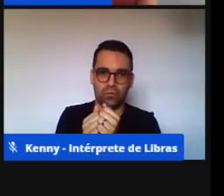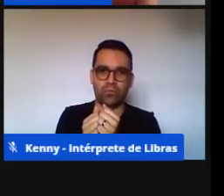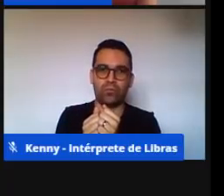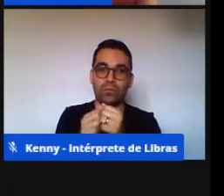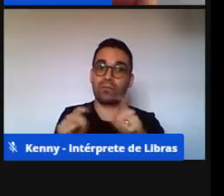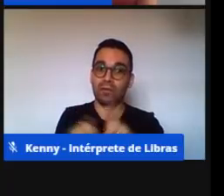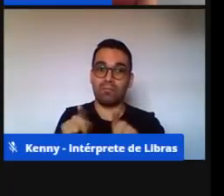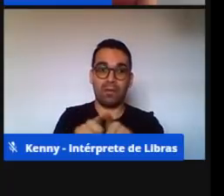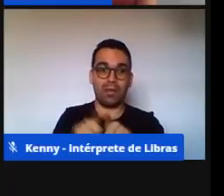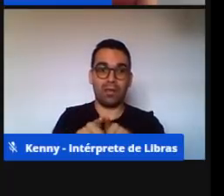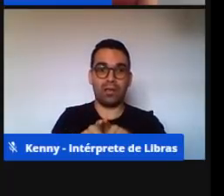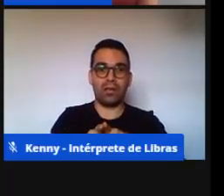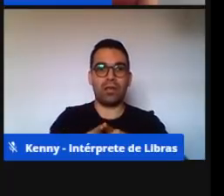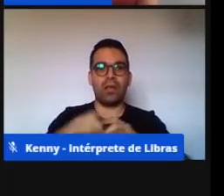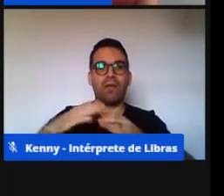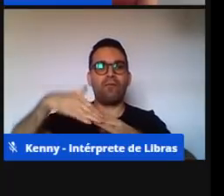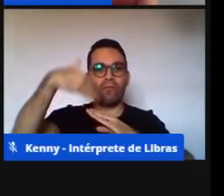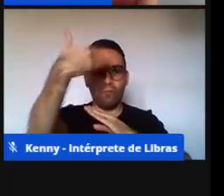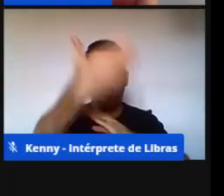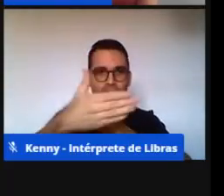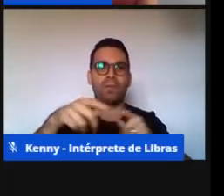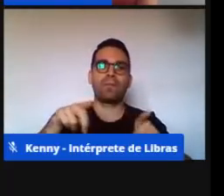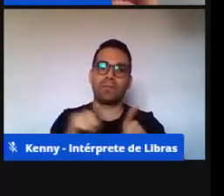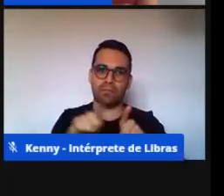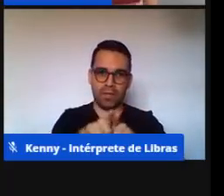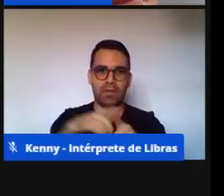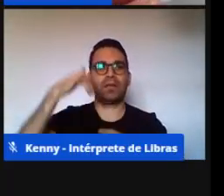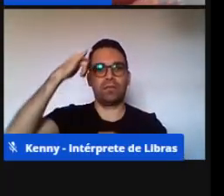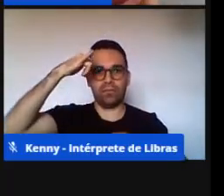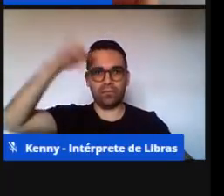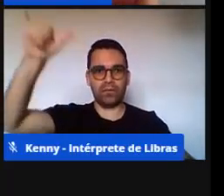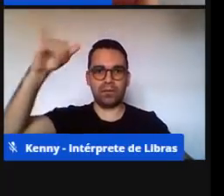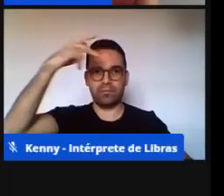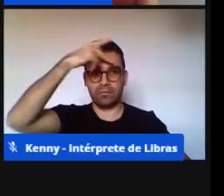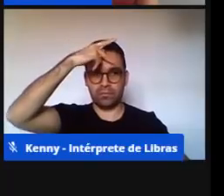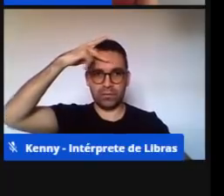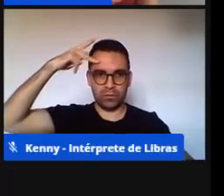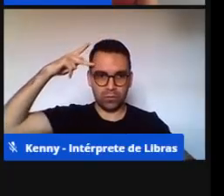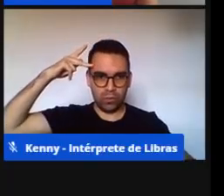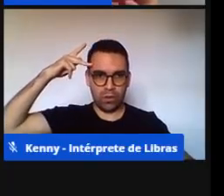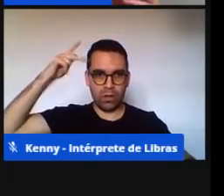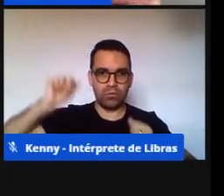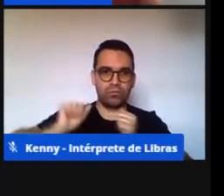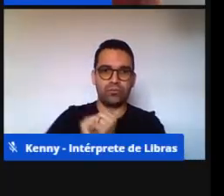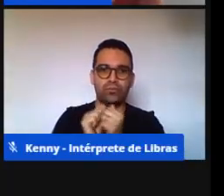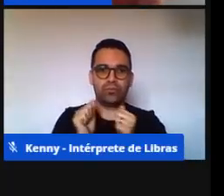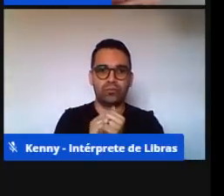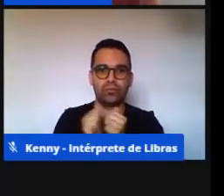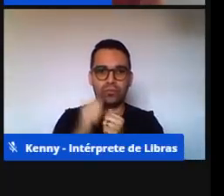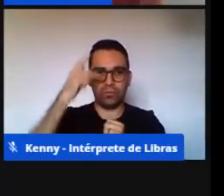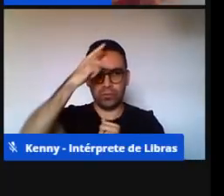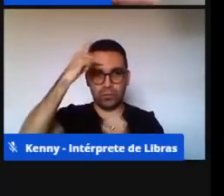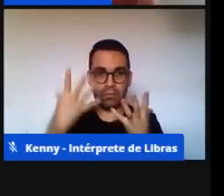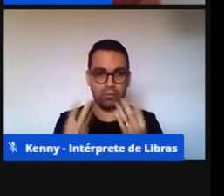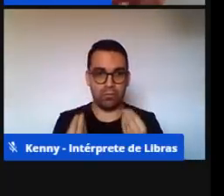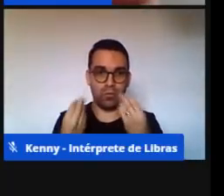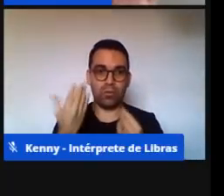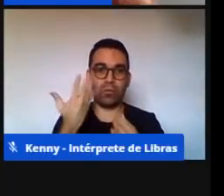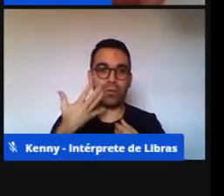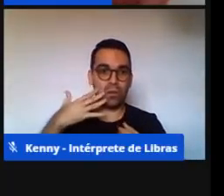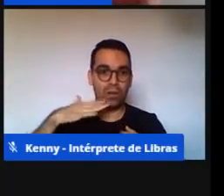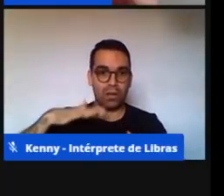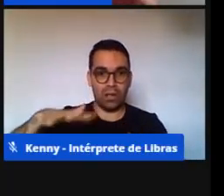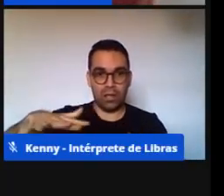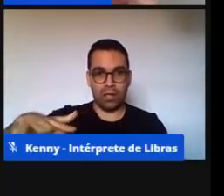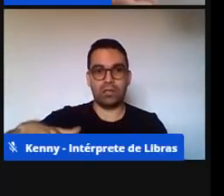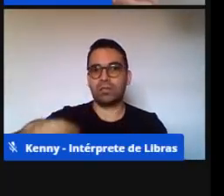gente aumenta muito o risco de transmissão, porque você vai estar entrando em contato com muita gente próximo ali e o ar não consegue circular muito